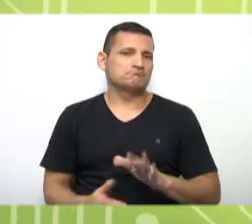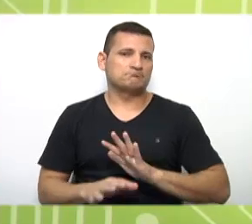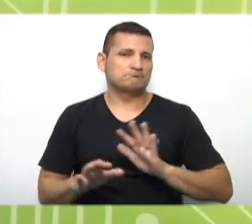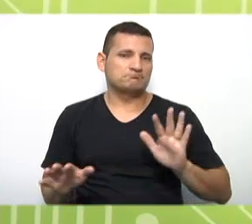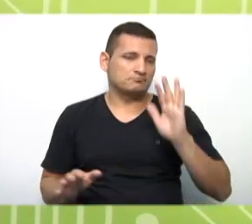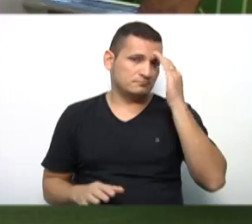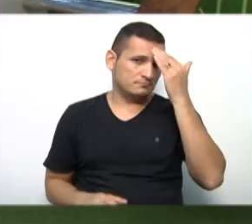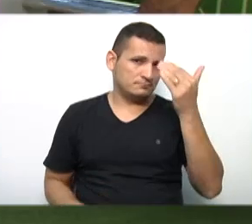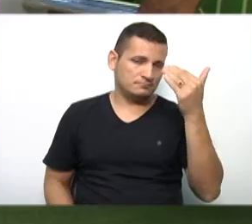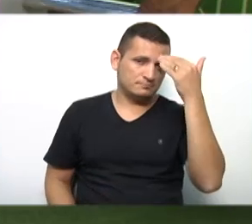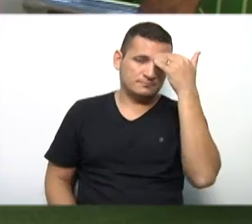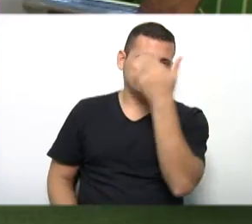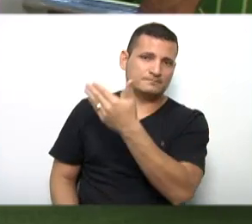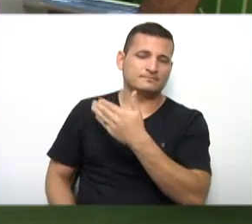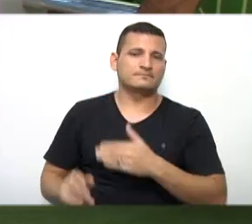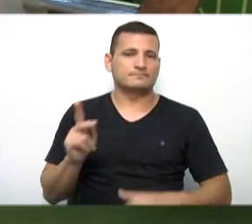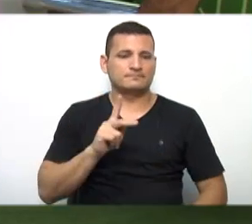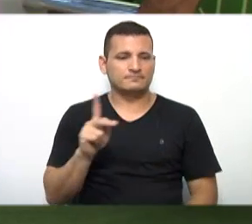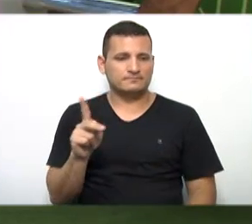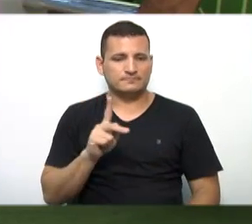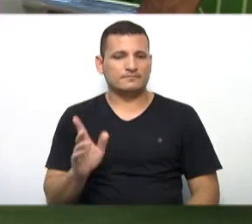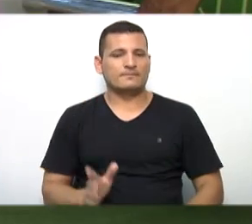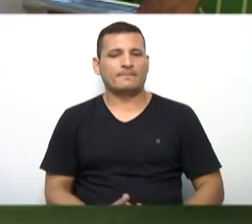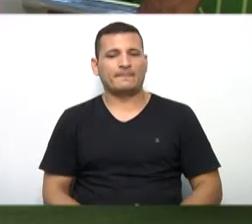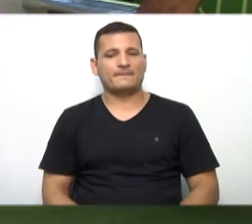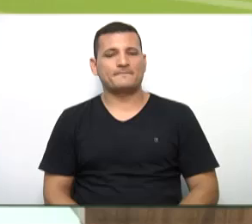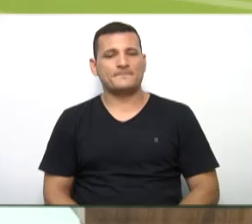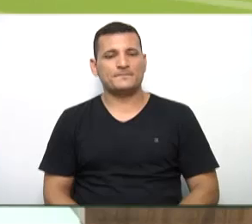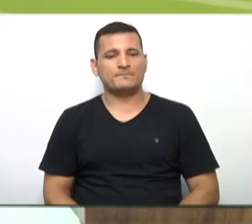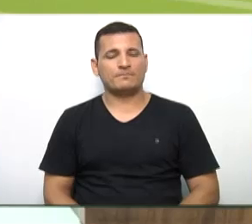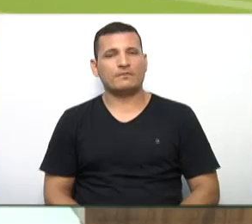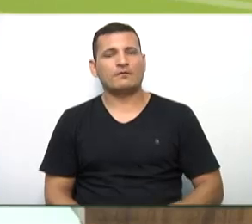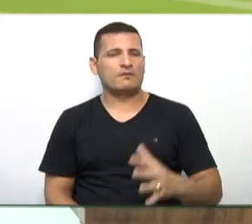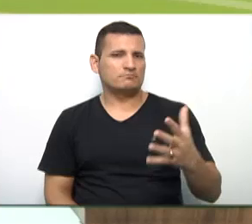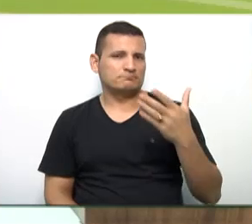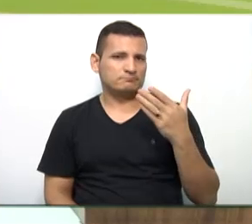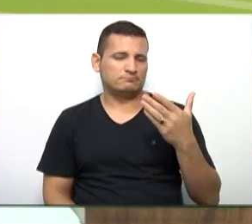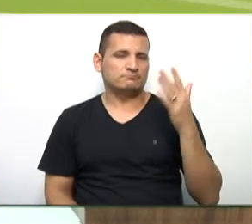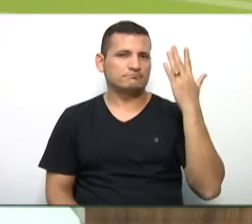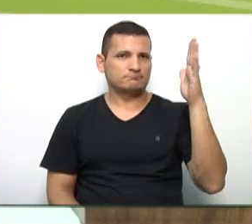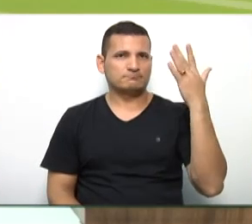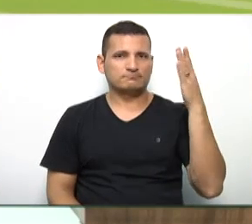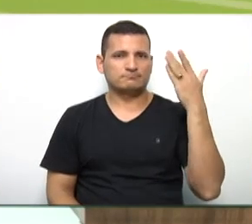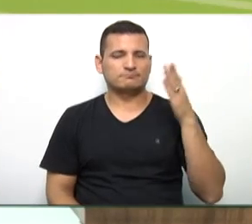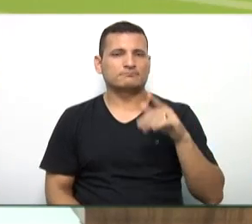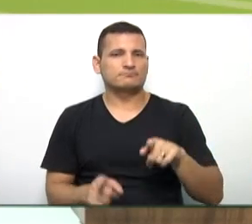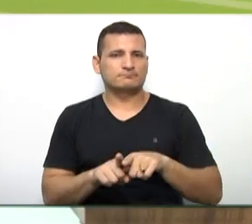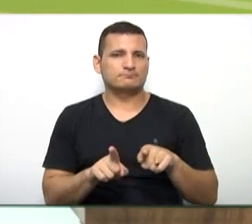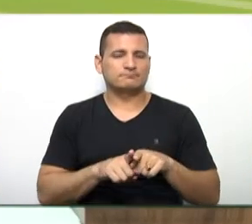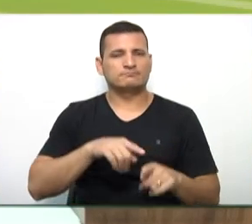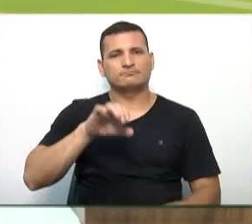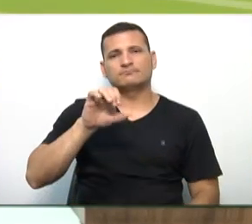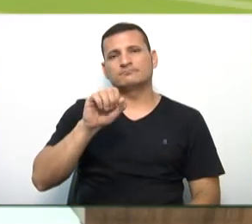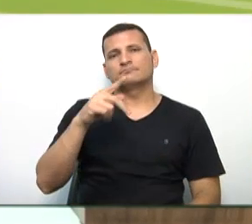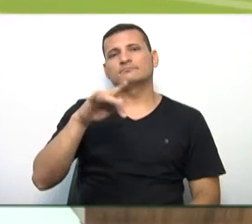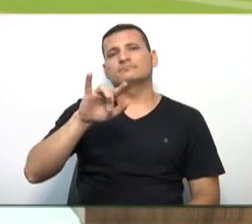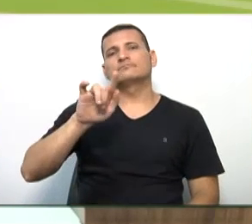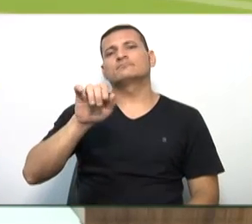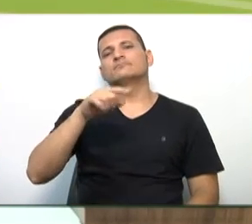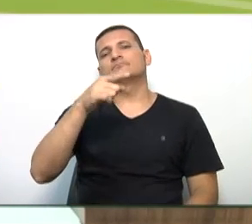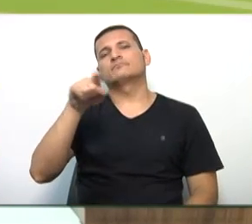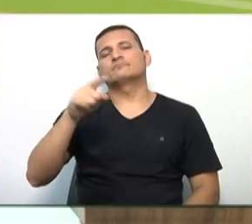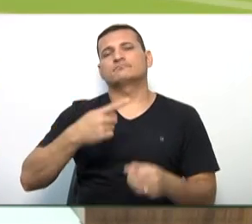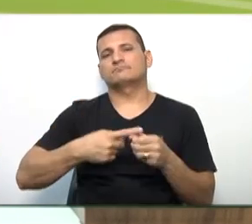obrigado. Obrigado, professora Maraí. Obrigada, professor. Quero parabenizar a participação do pessoal de Espigão do Oeste,